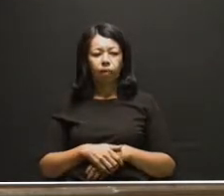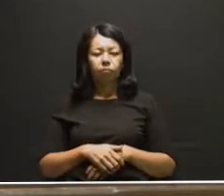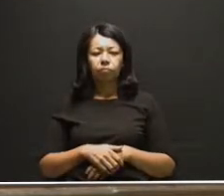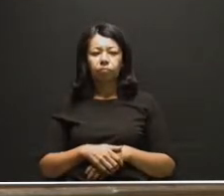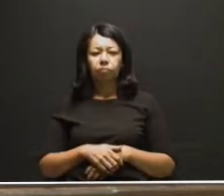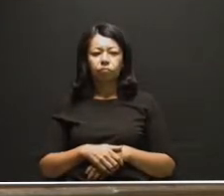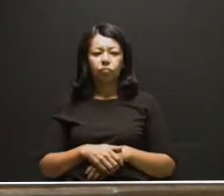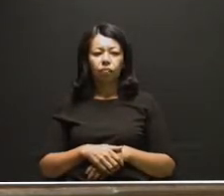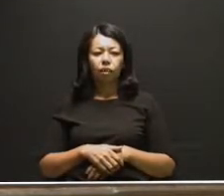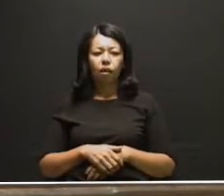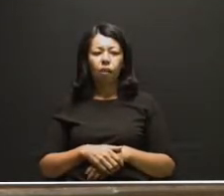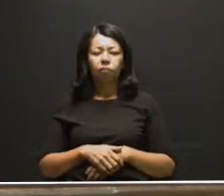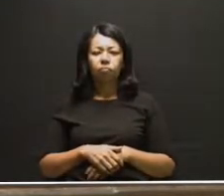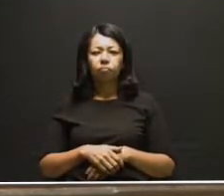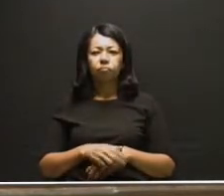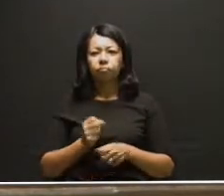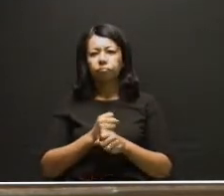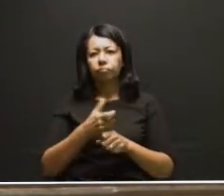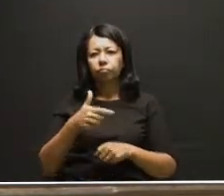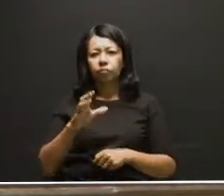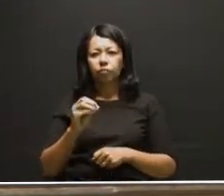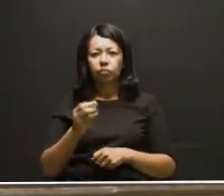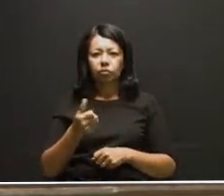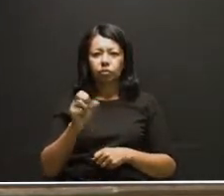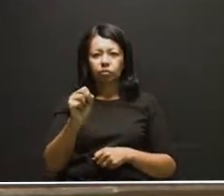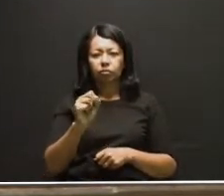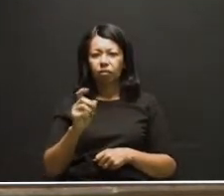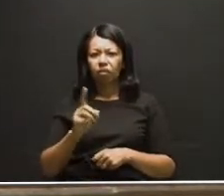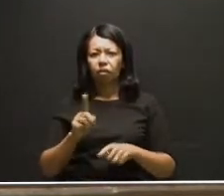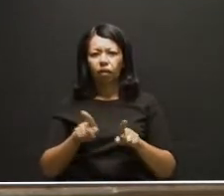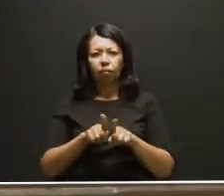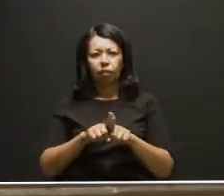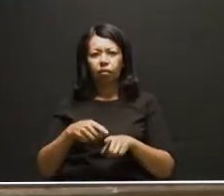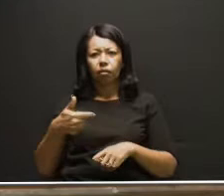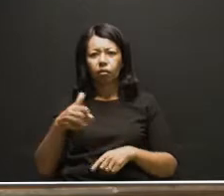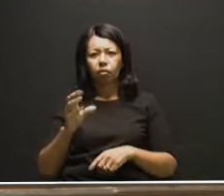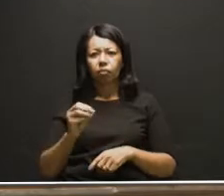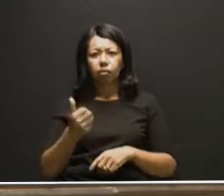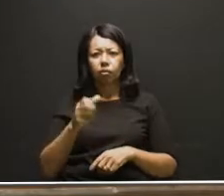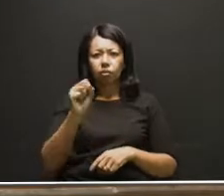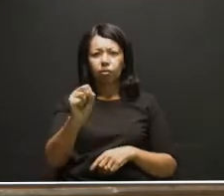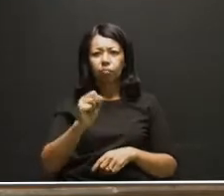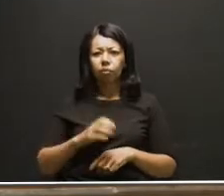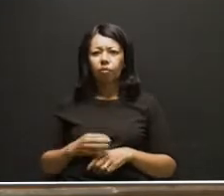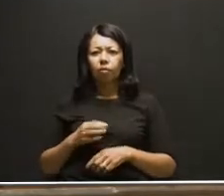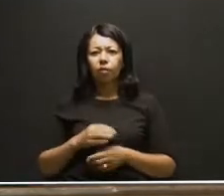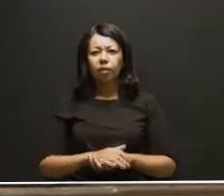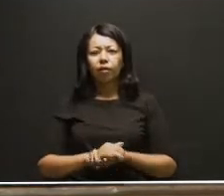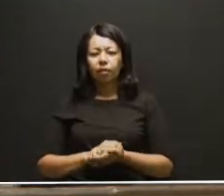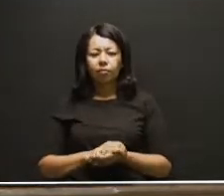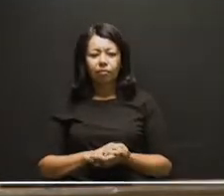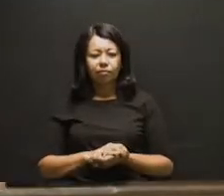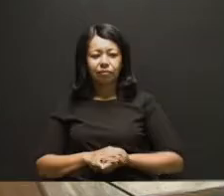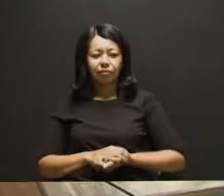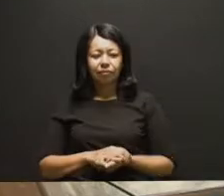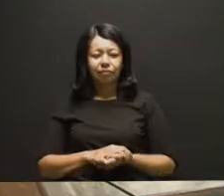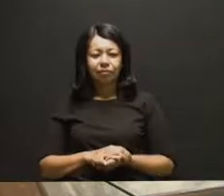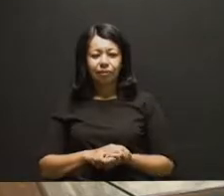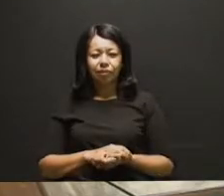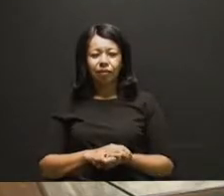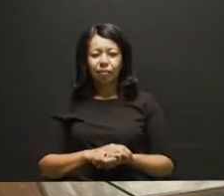população no km 18 e não vai cair domingo 19 com a graça de deus só isso o presidente